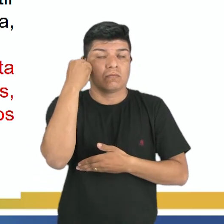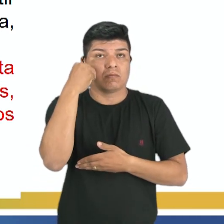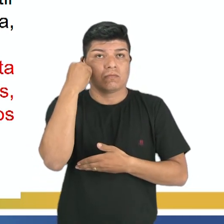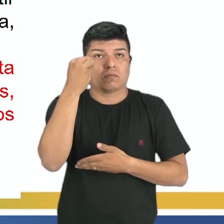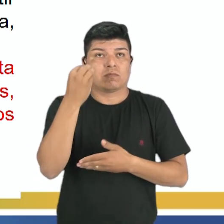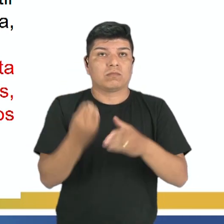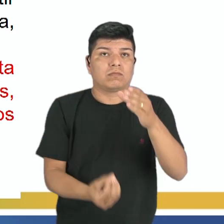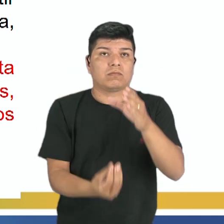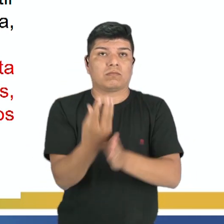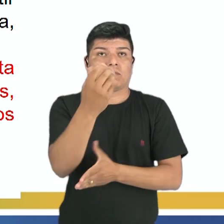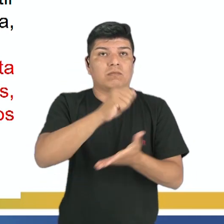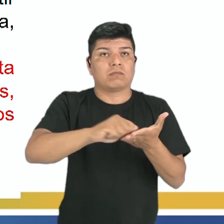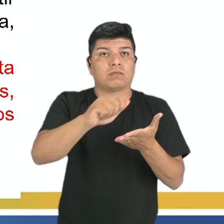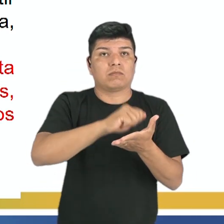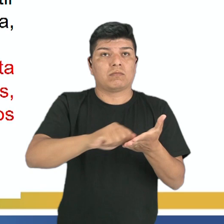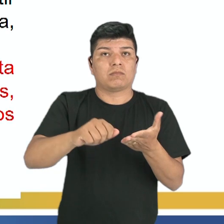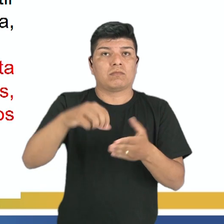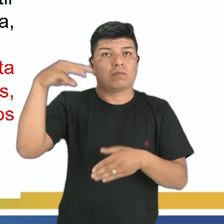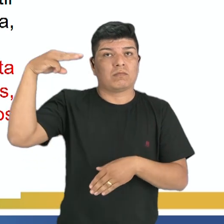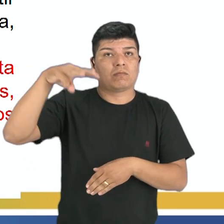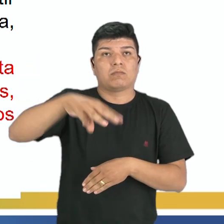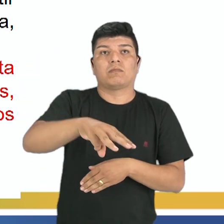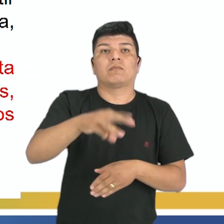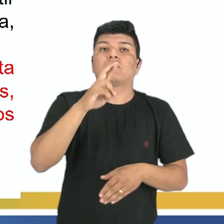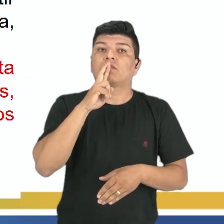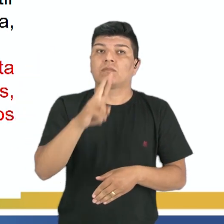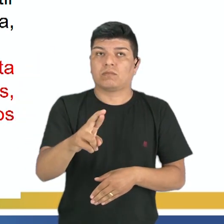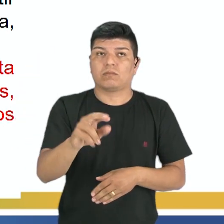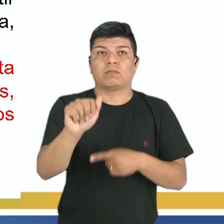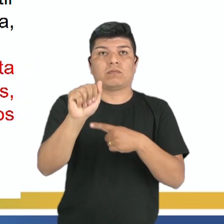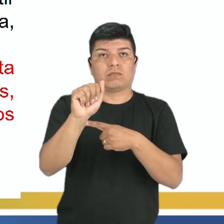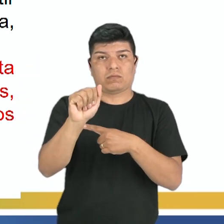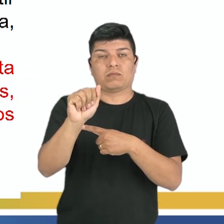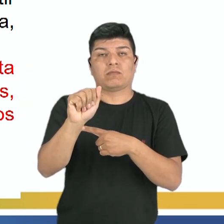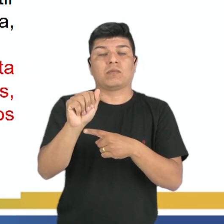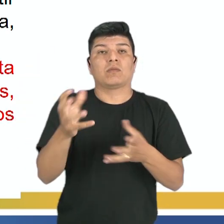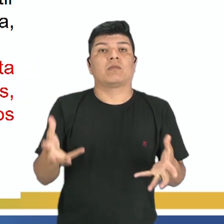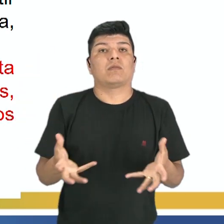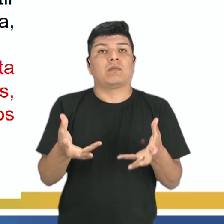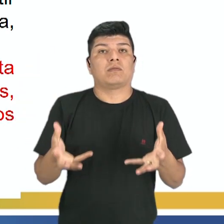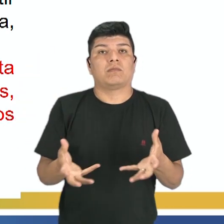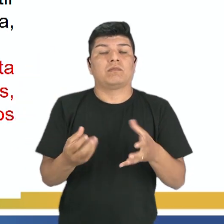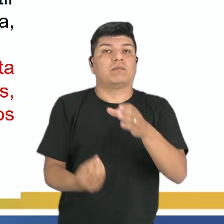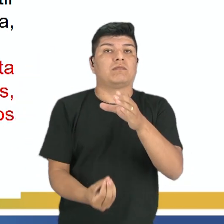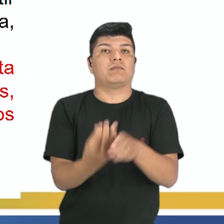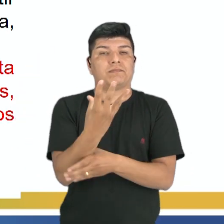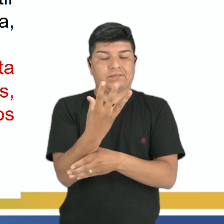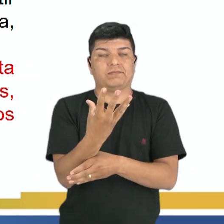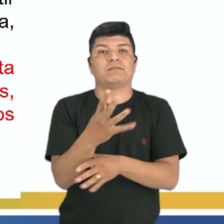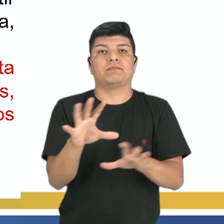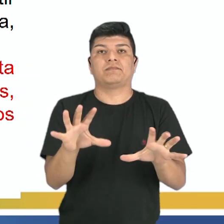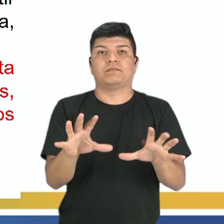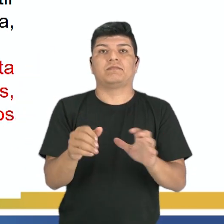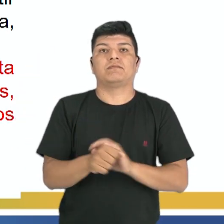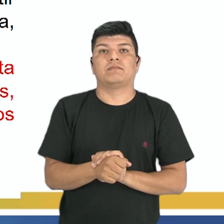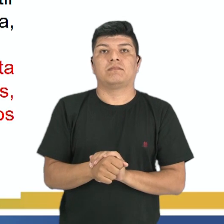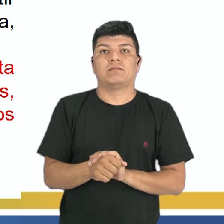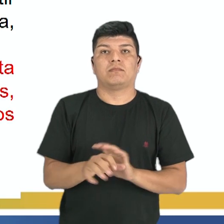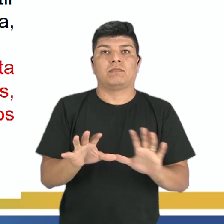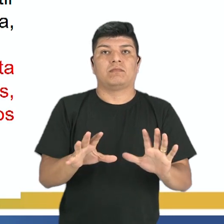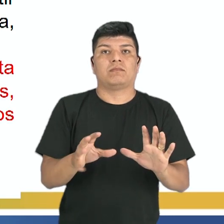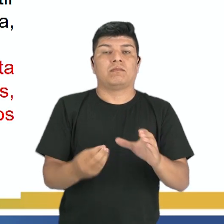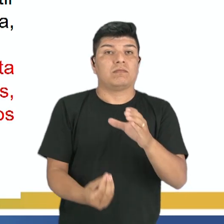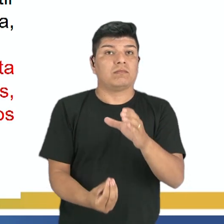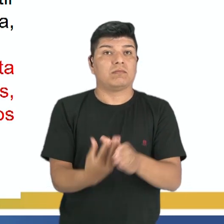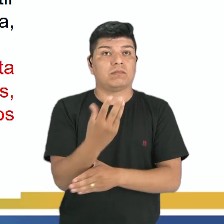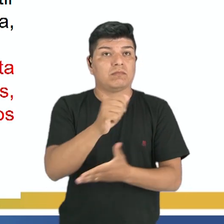da escrita, na Mesopotâmia, responda. A, o que motivou a sua invenção? Então, vamos lá, né? Provavelmente a escrita, ela